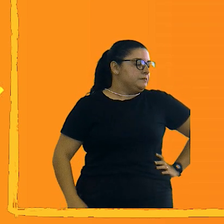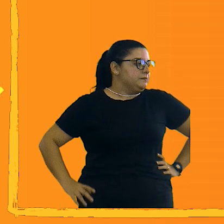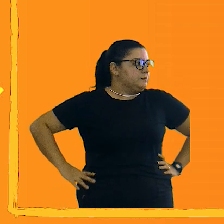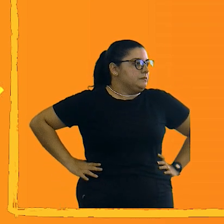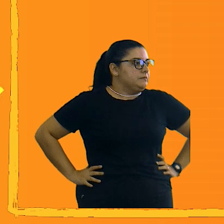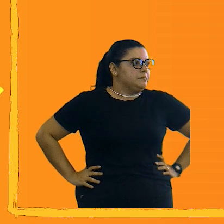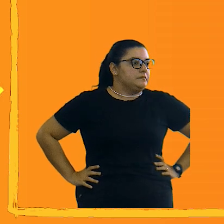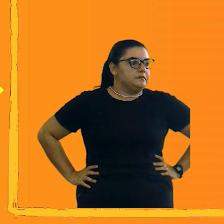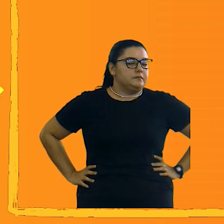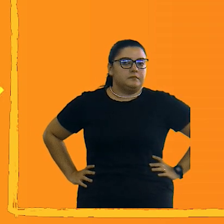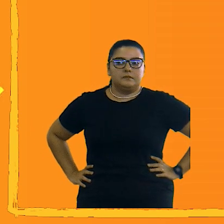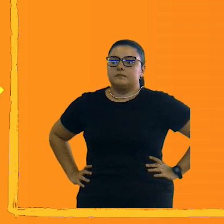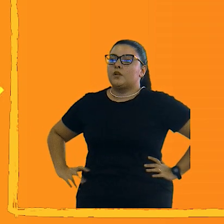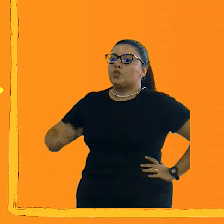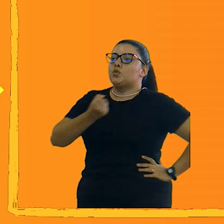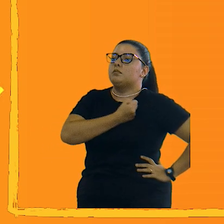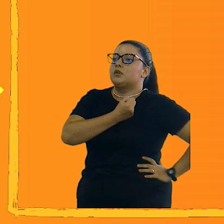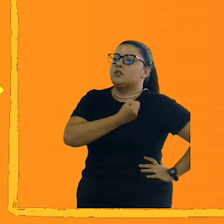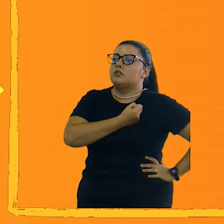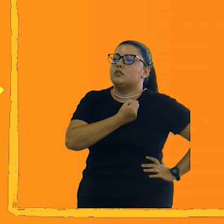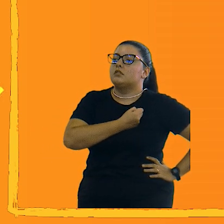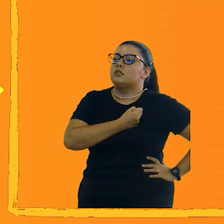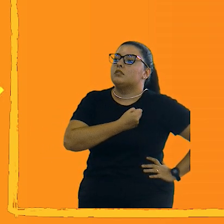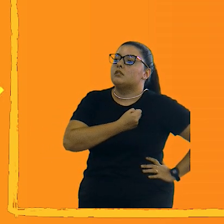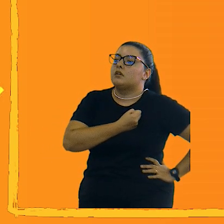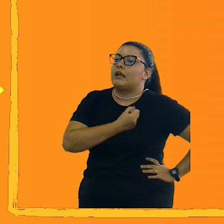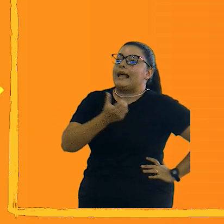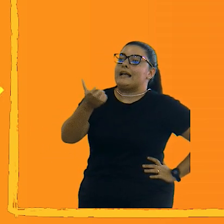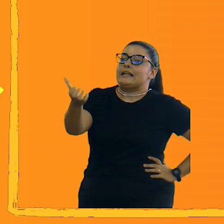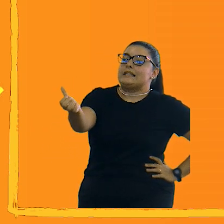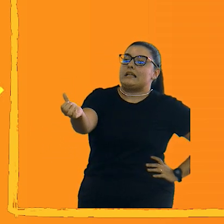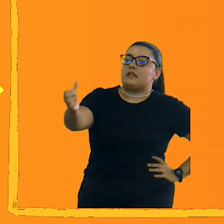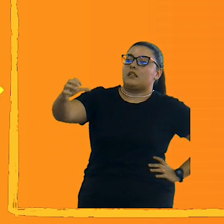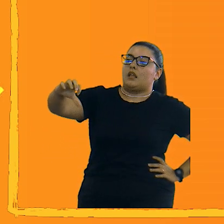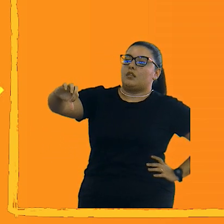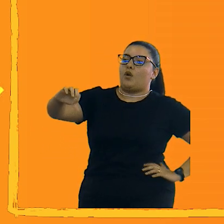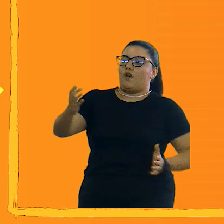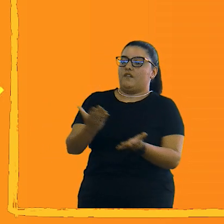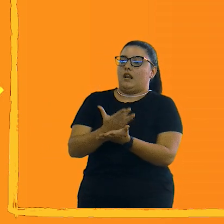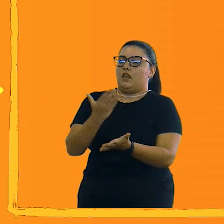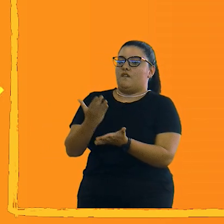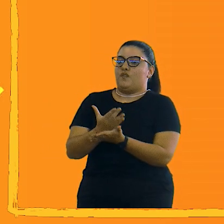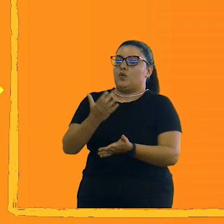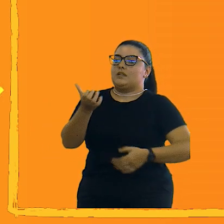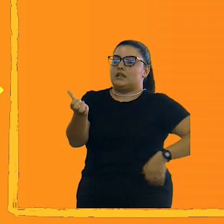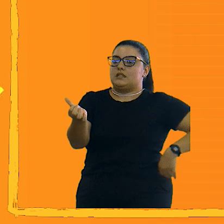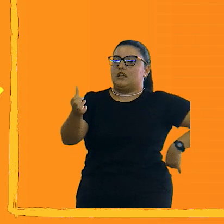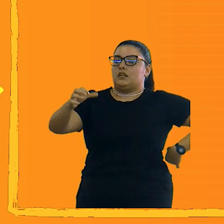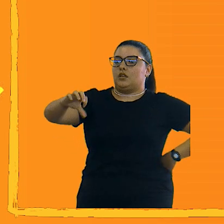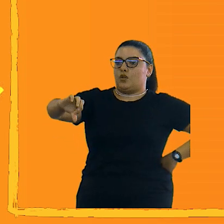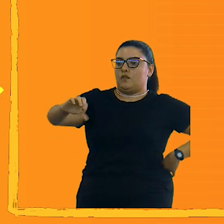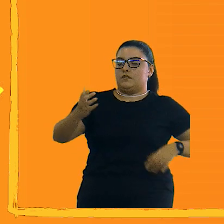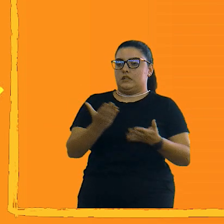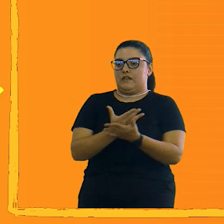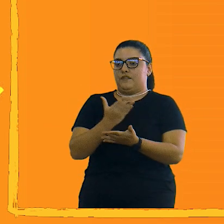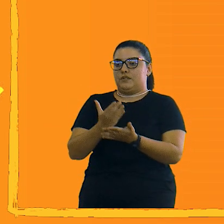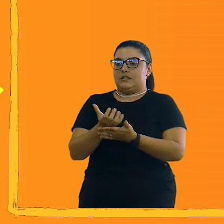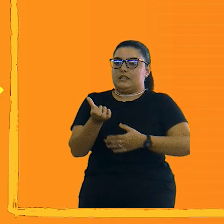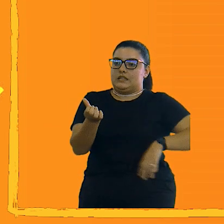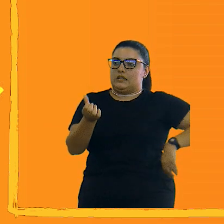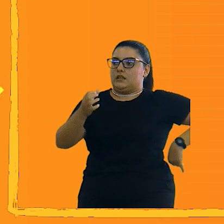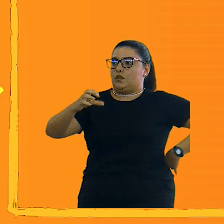aí qual é a página 69 é isso